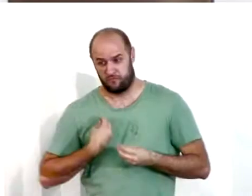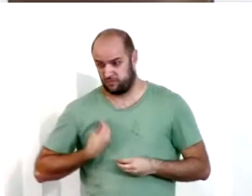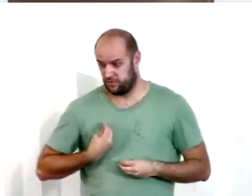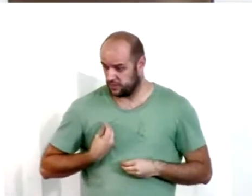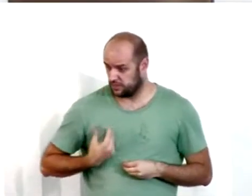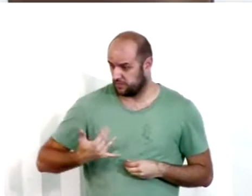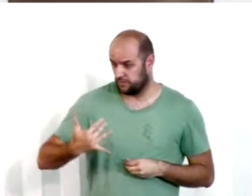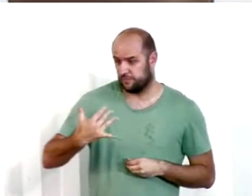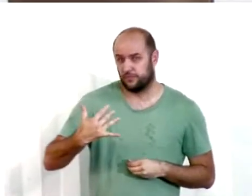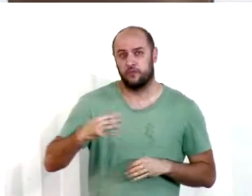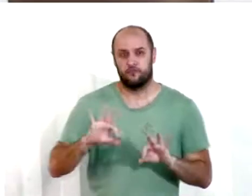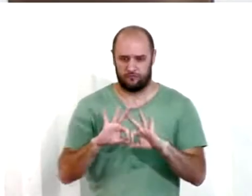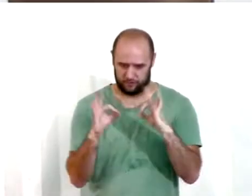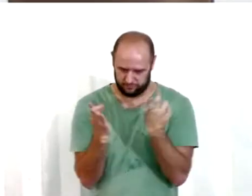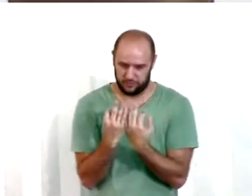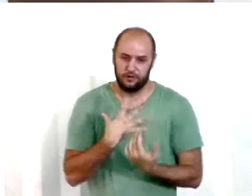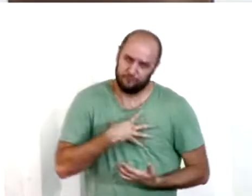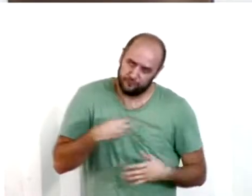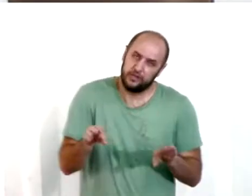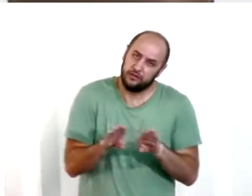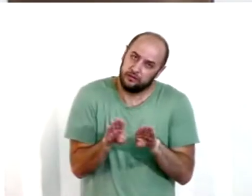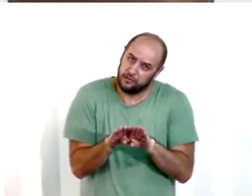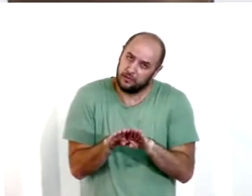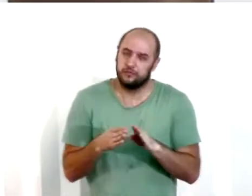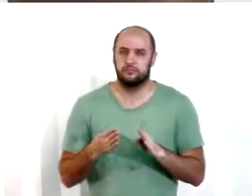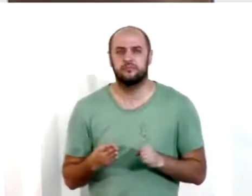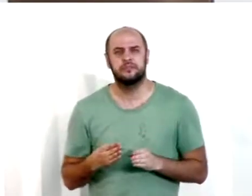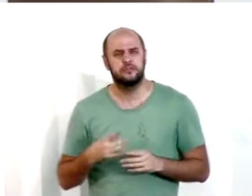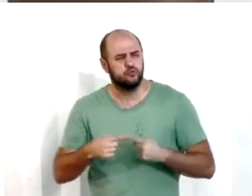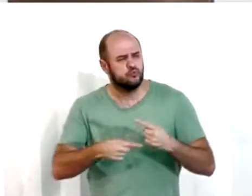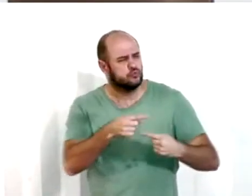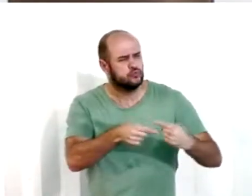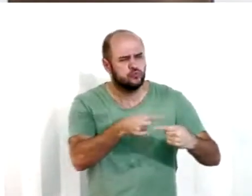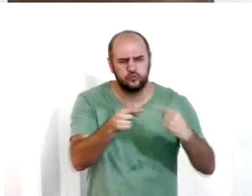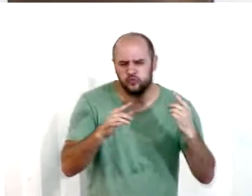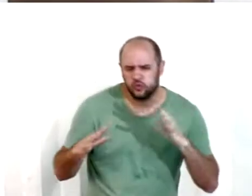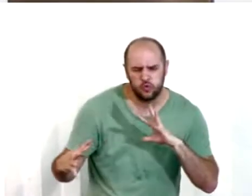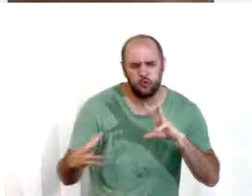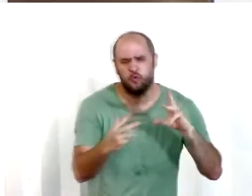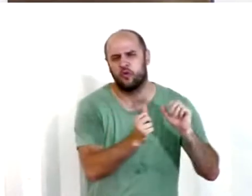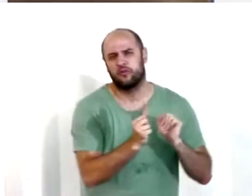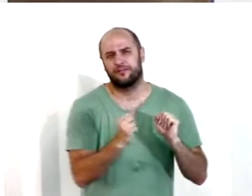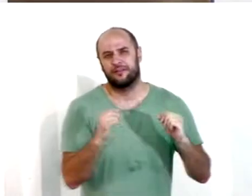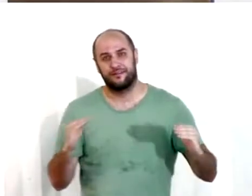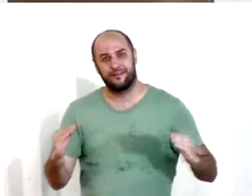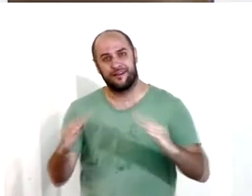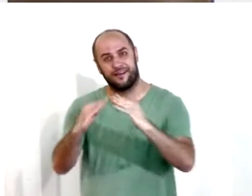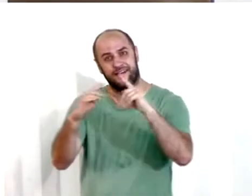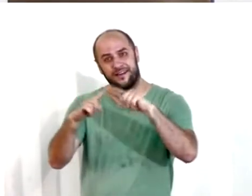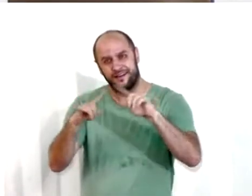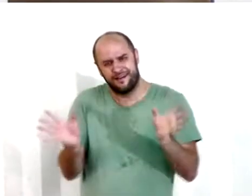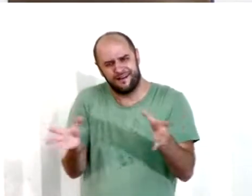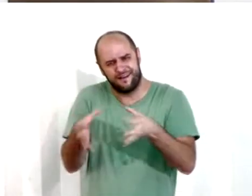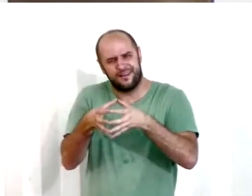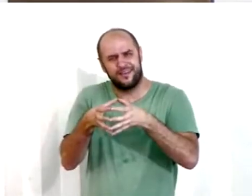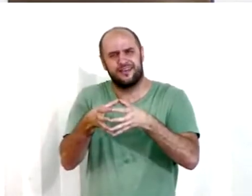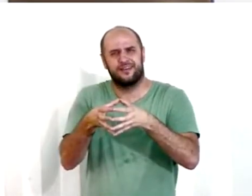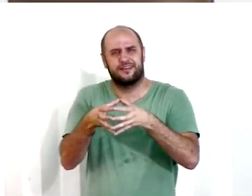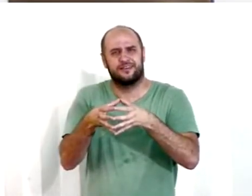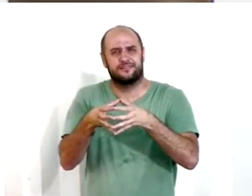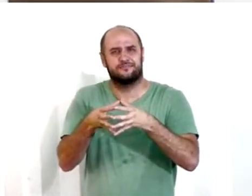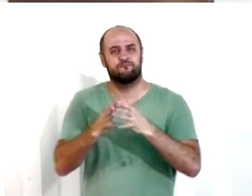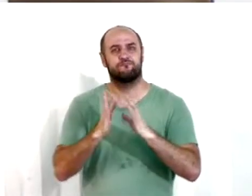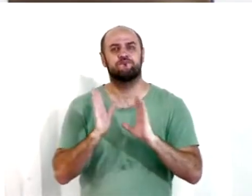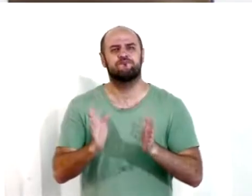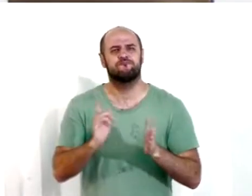Consequentemente, com os filhos. E assim com toda a comunidade. A igreja, ela foi comprada pelo sangue